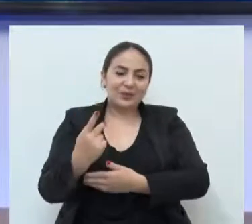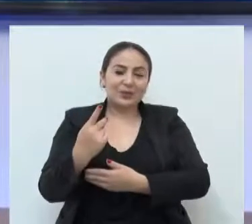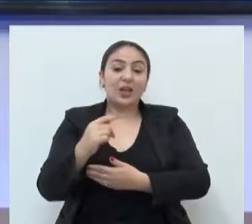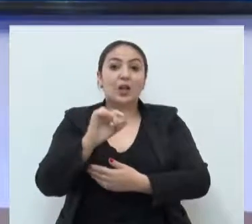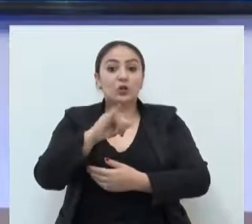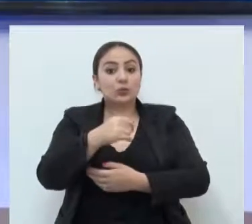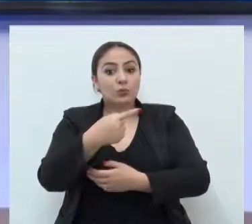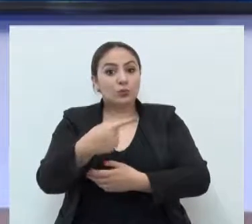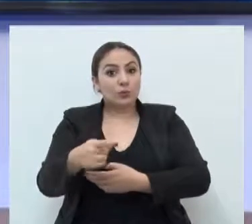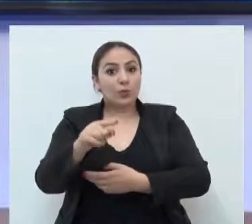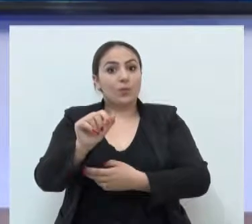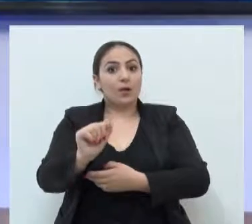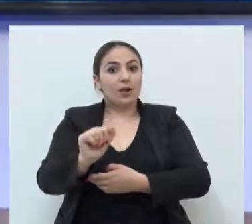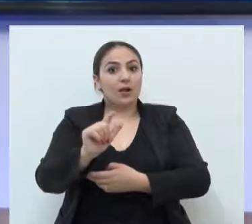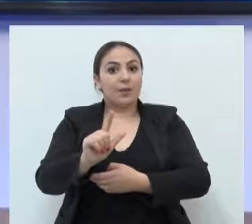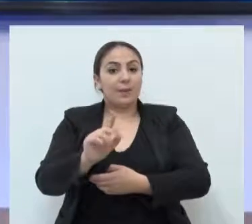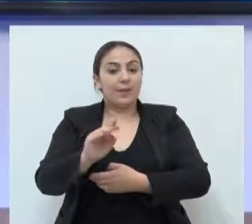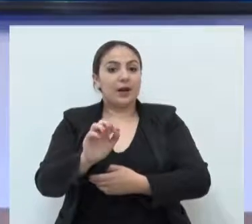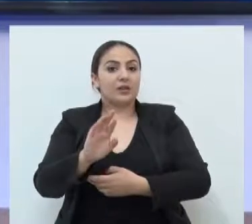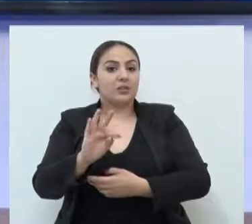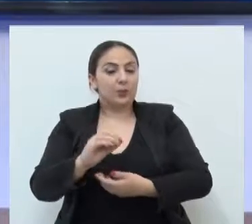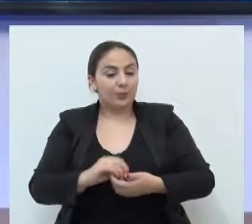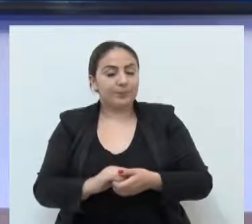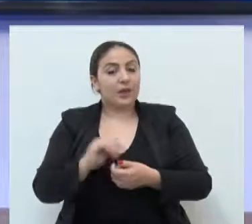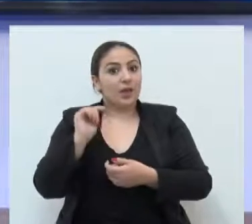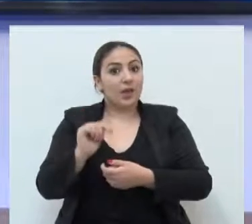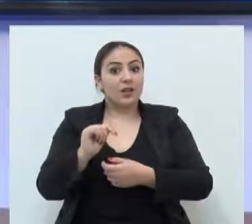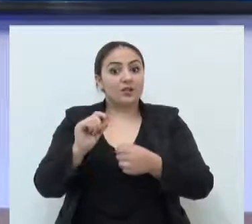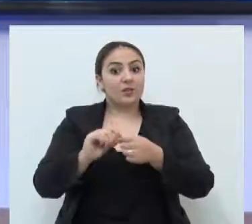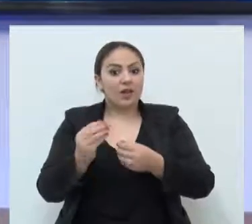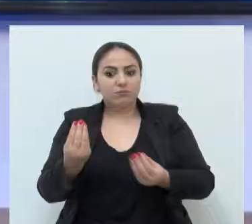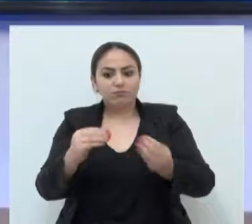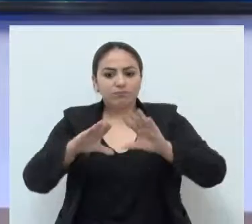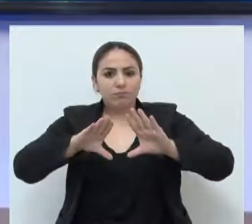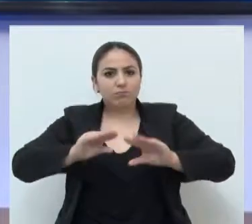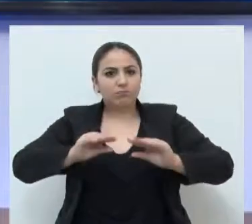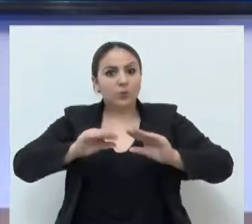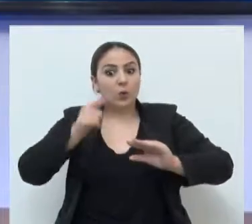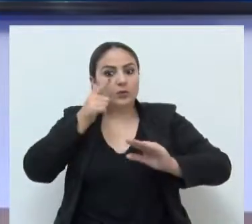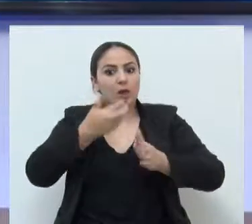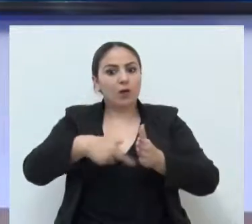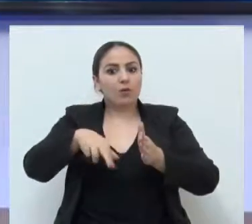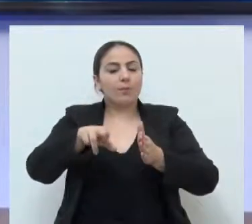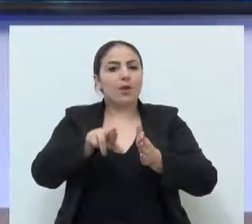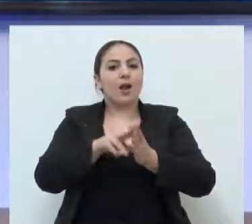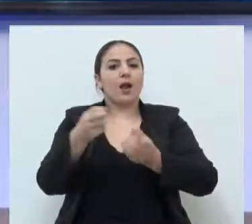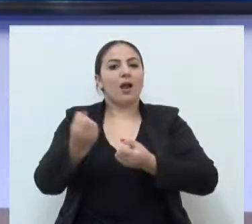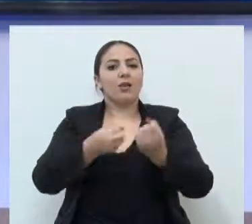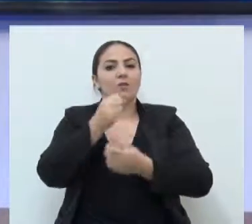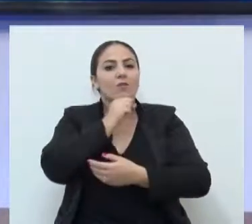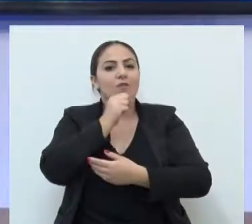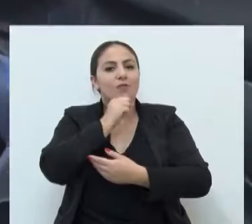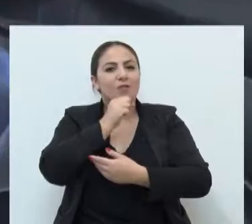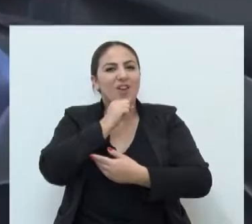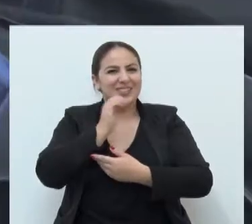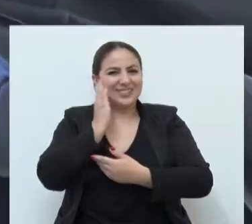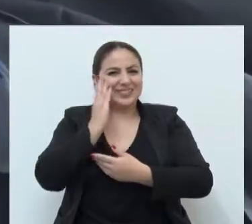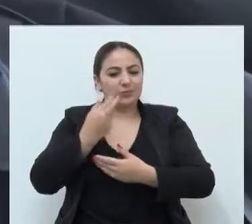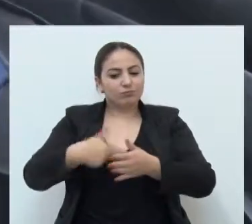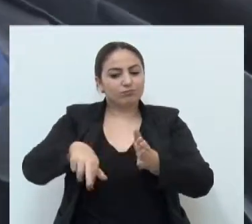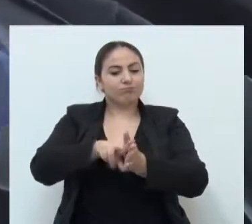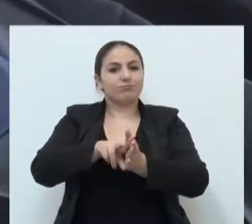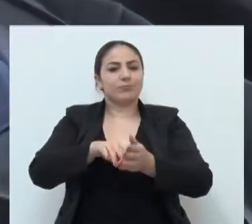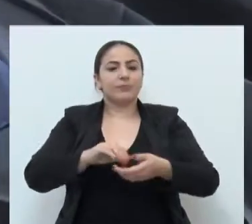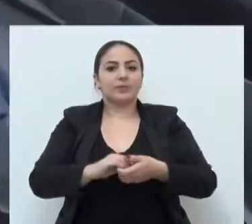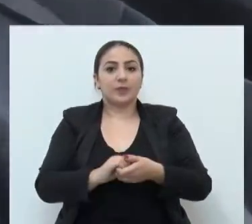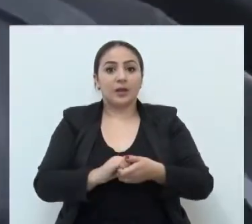a história de João Alberto, um talentoso estofador que é destaque por recuperar veículos antigos. Ao lado